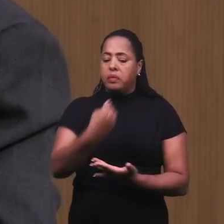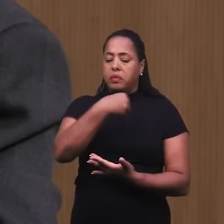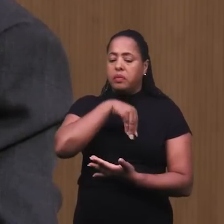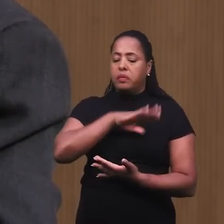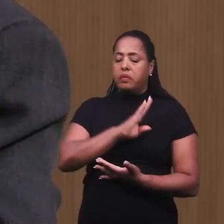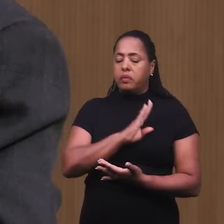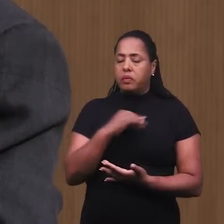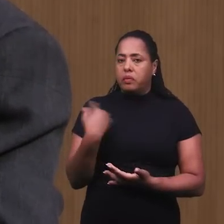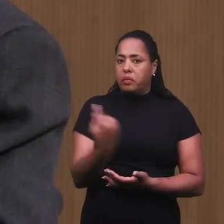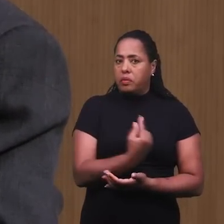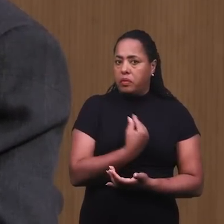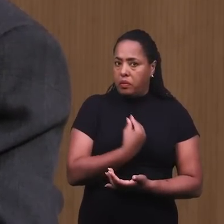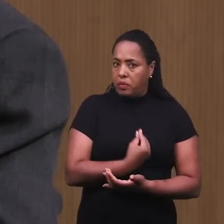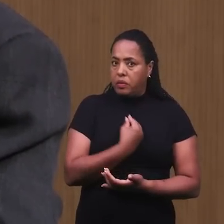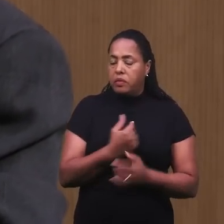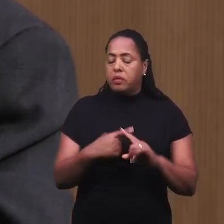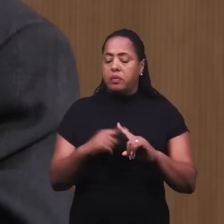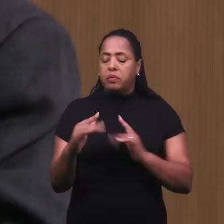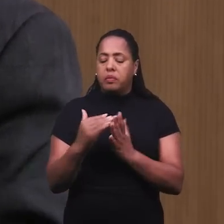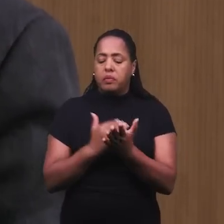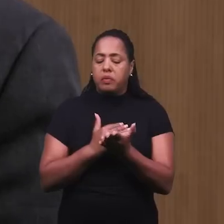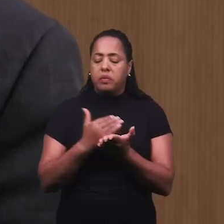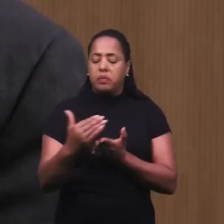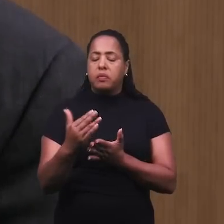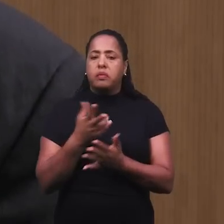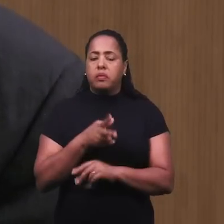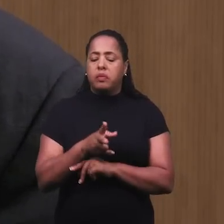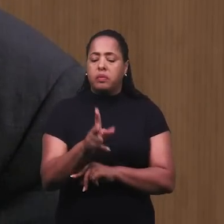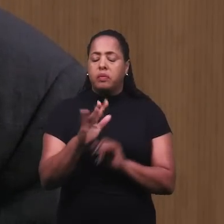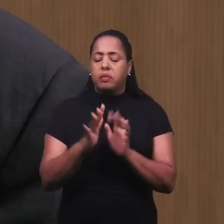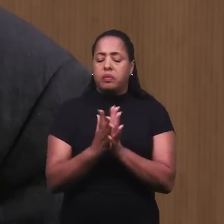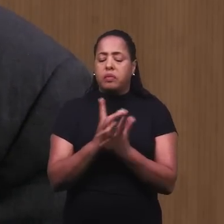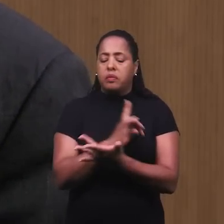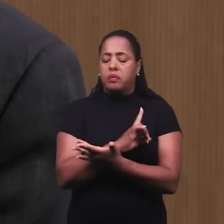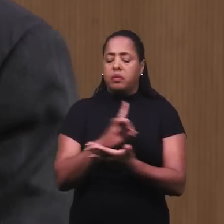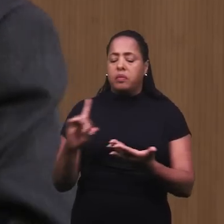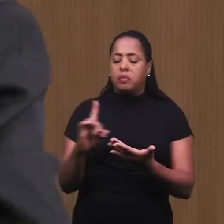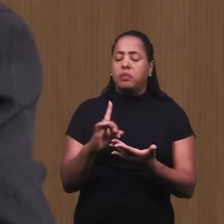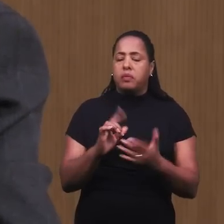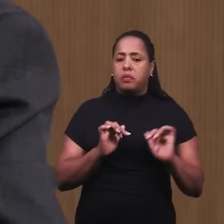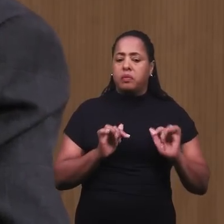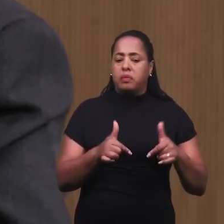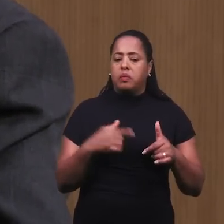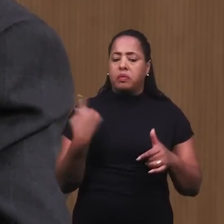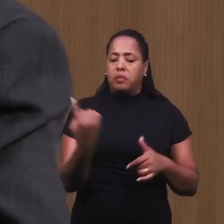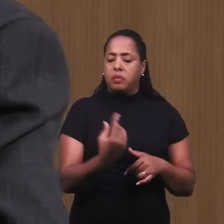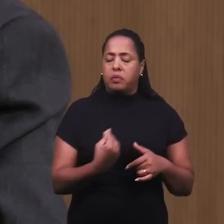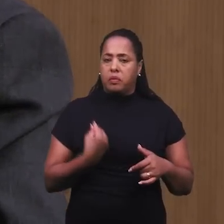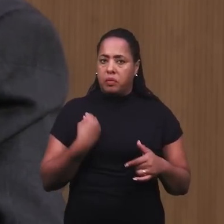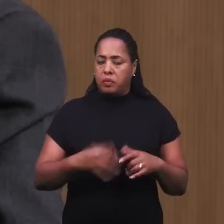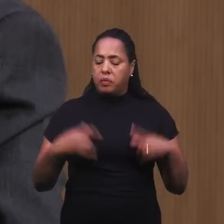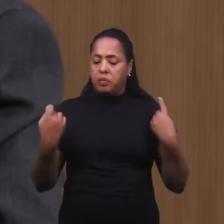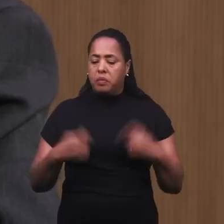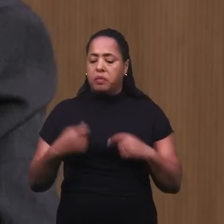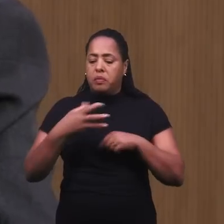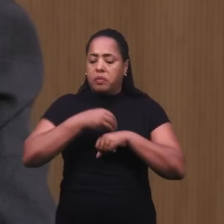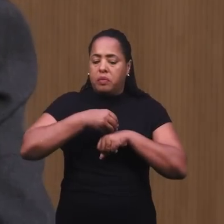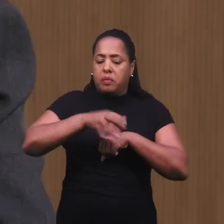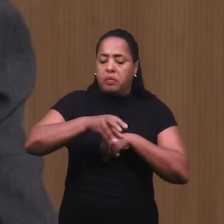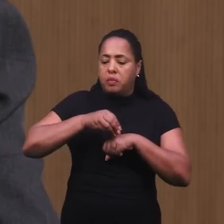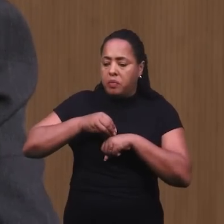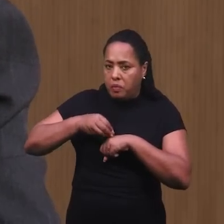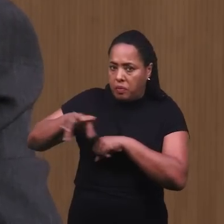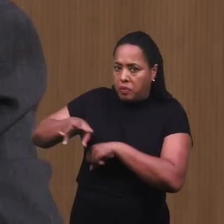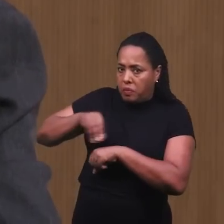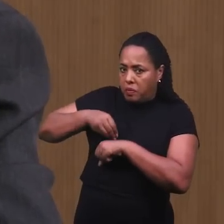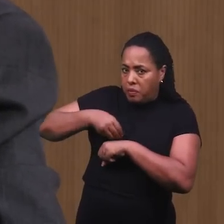coração. Mas esses princípios contidos na palavra, que já estão em nós precisamos transmitir isso